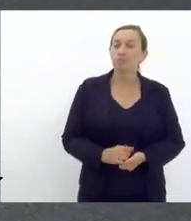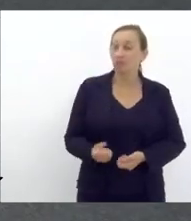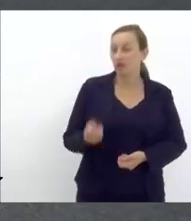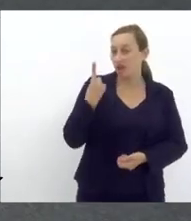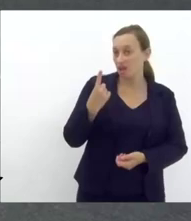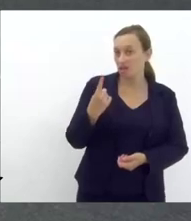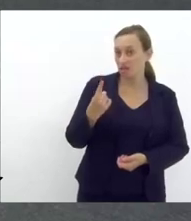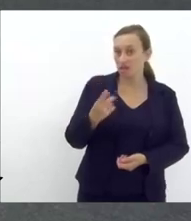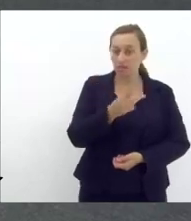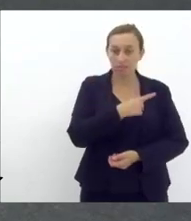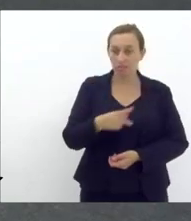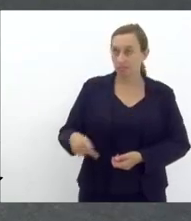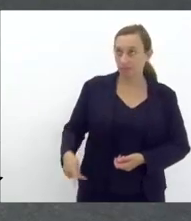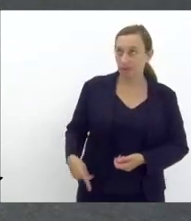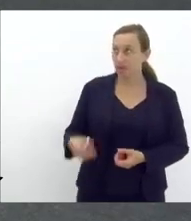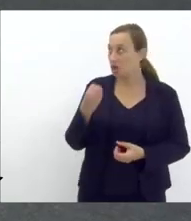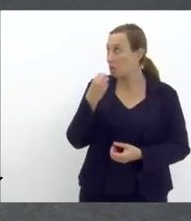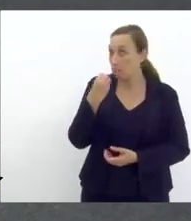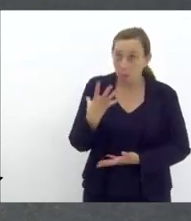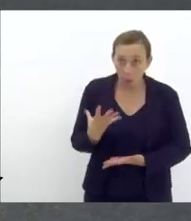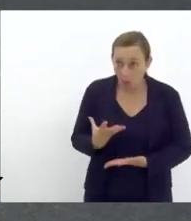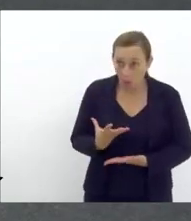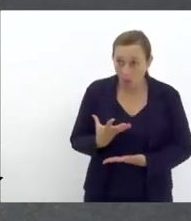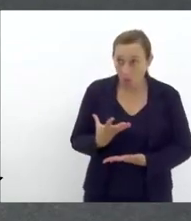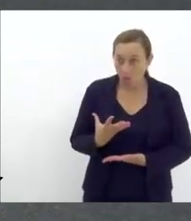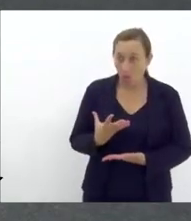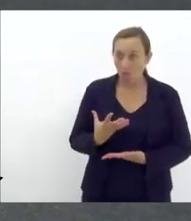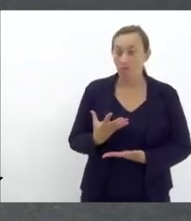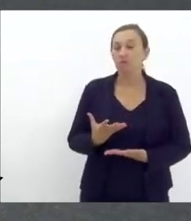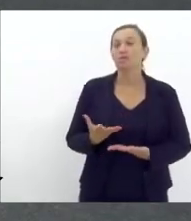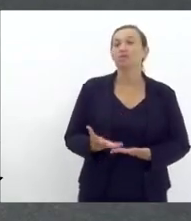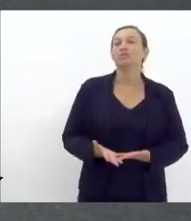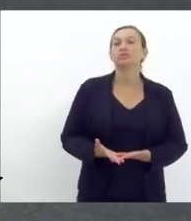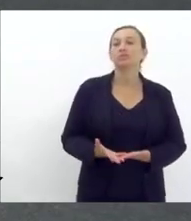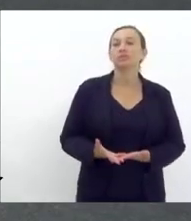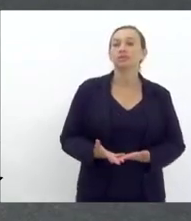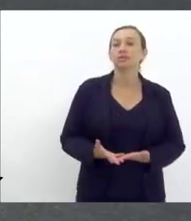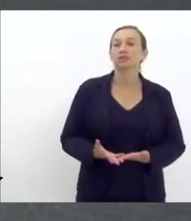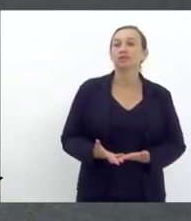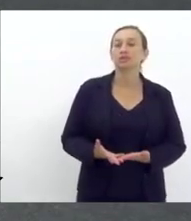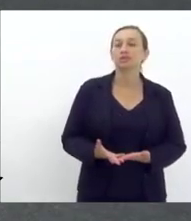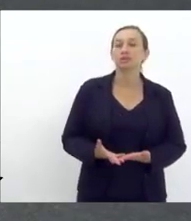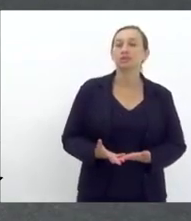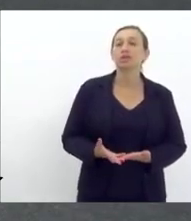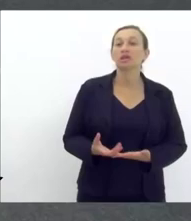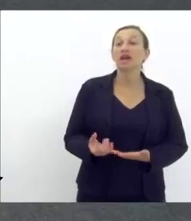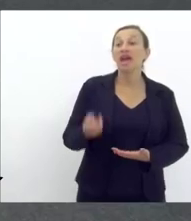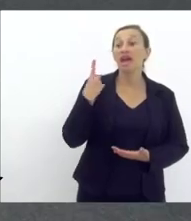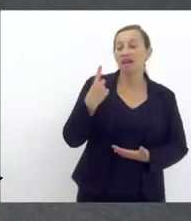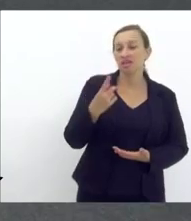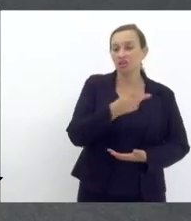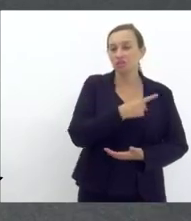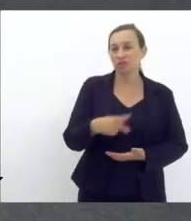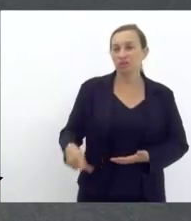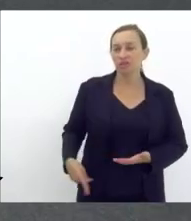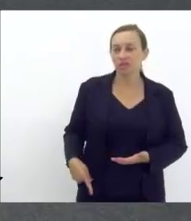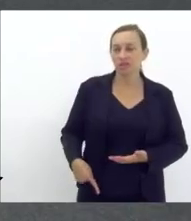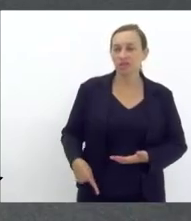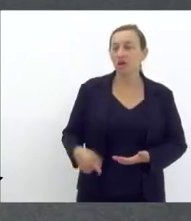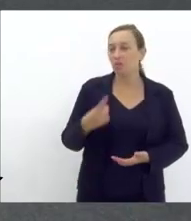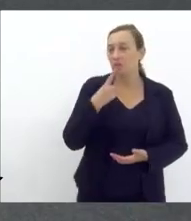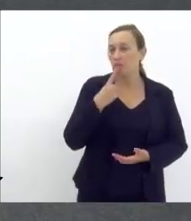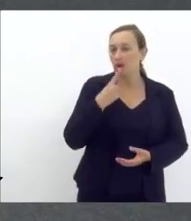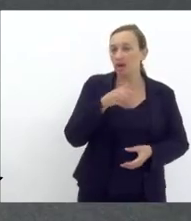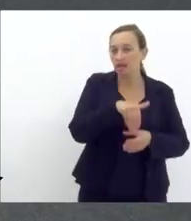ex-presidente Ainda bem para acolher a nossa população brasileira que ele ex-presidente as vésperas